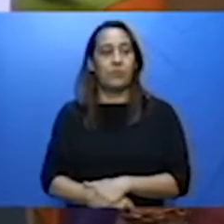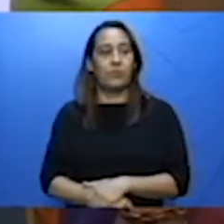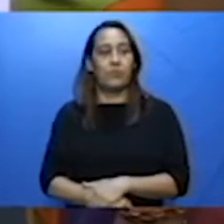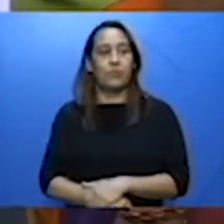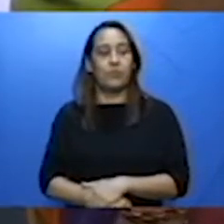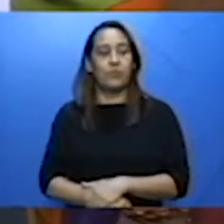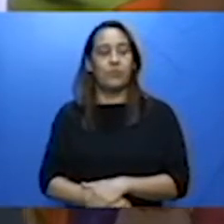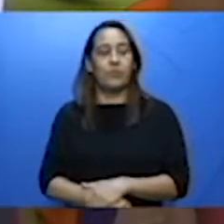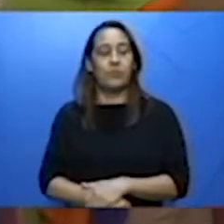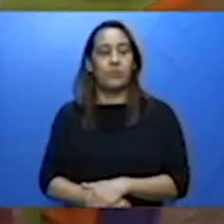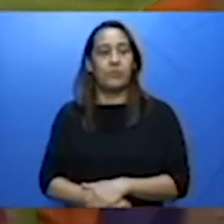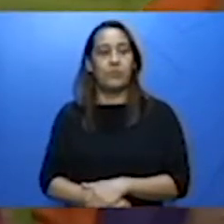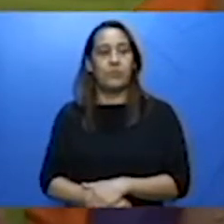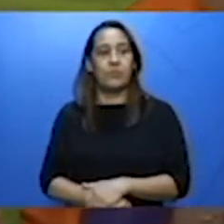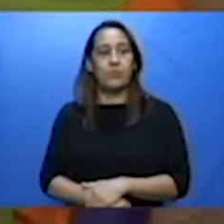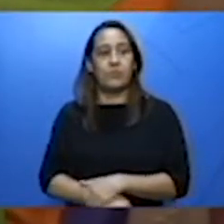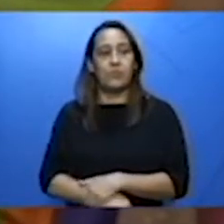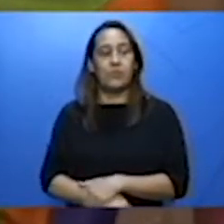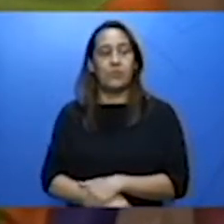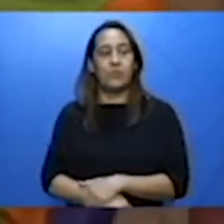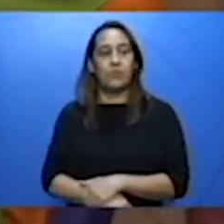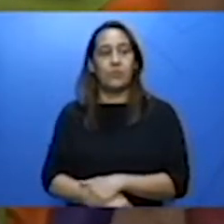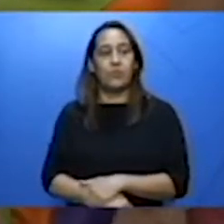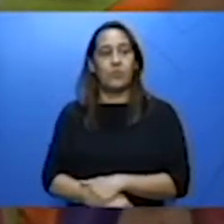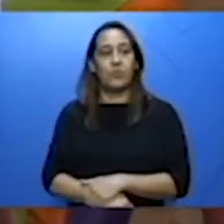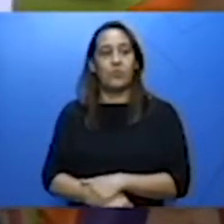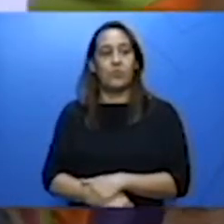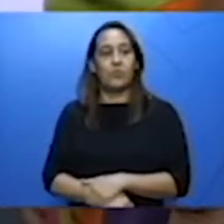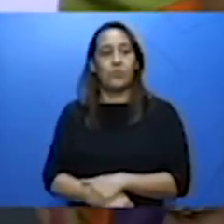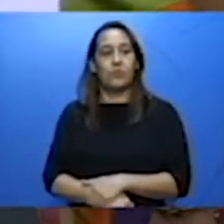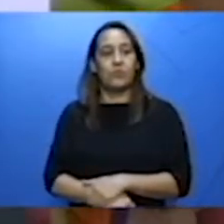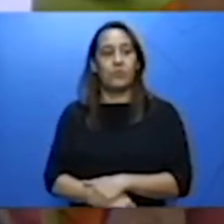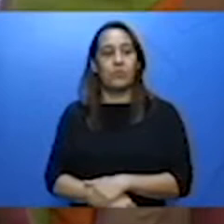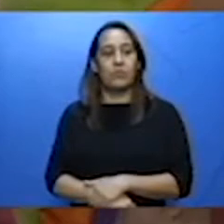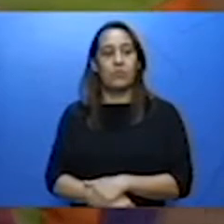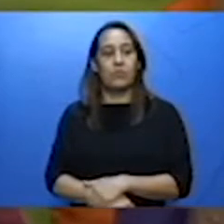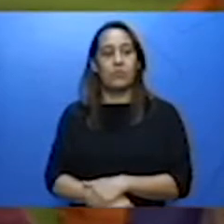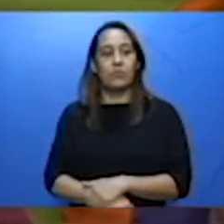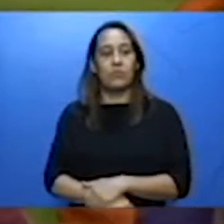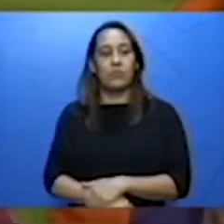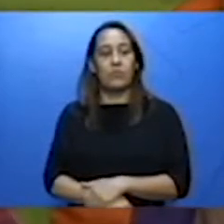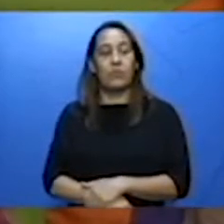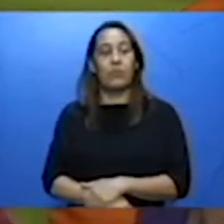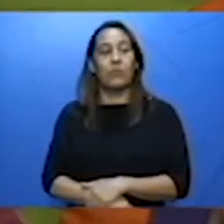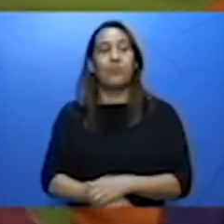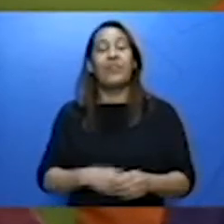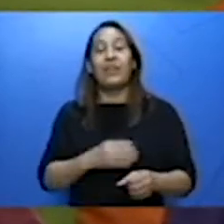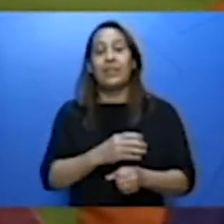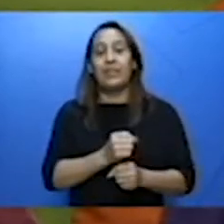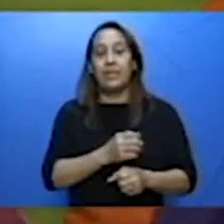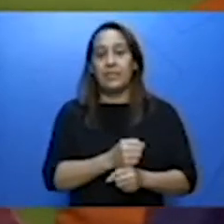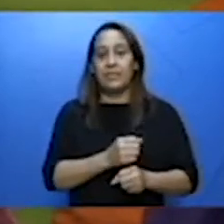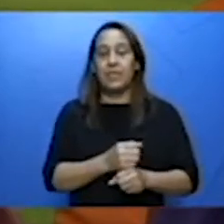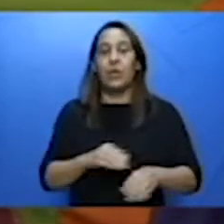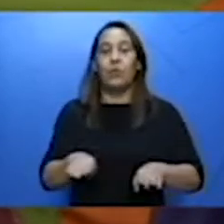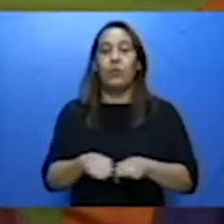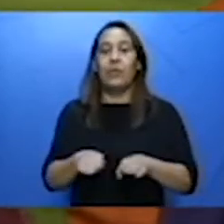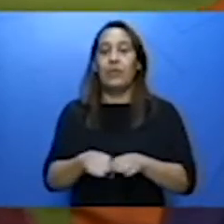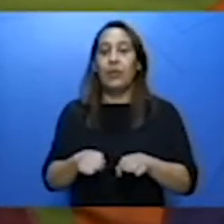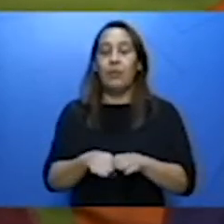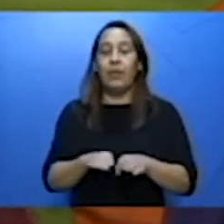das dezenas, tá bom? E na adição, na subtração,